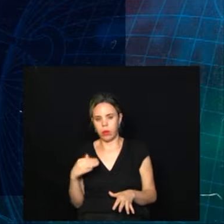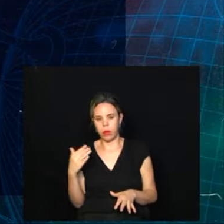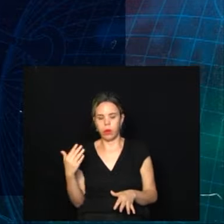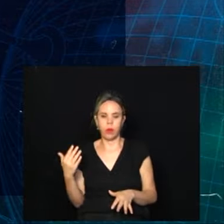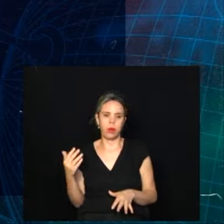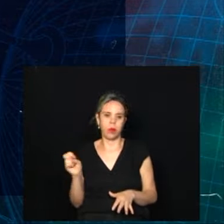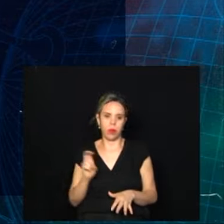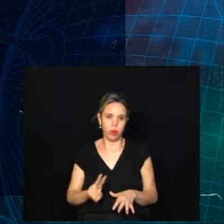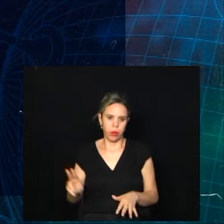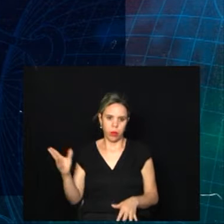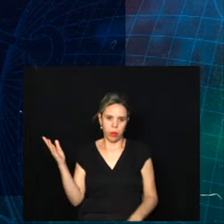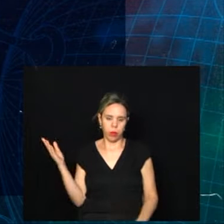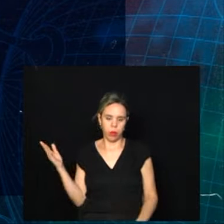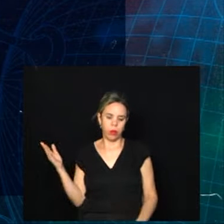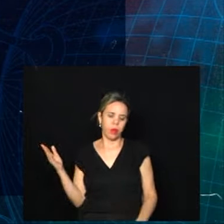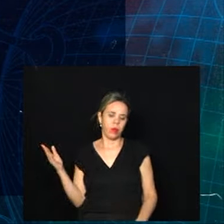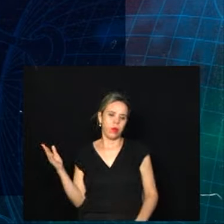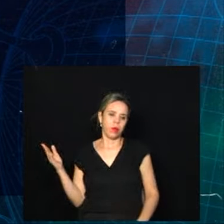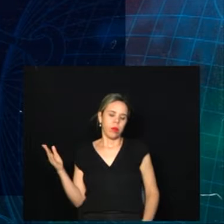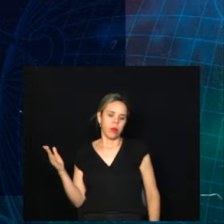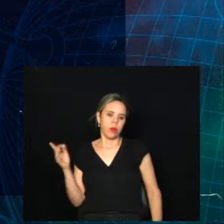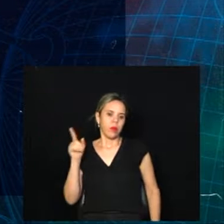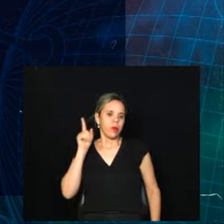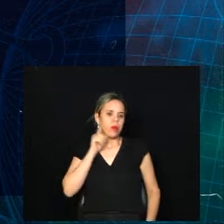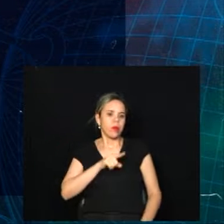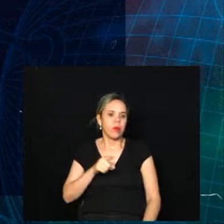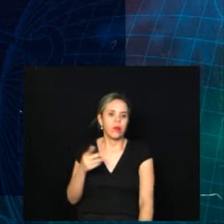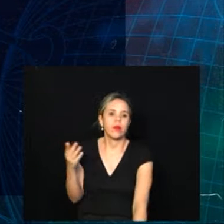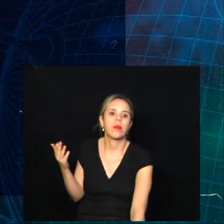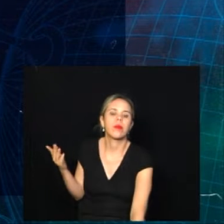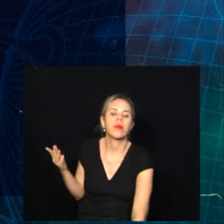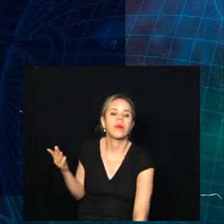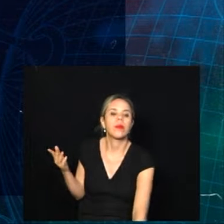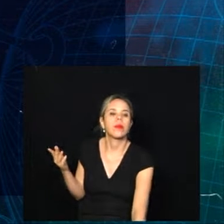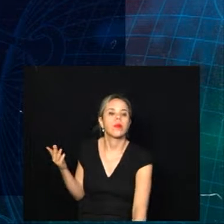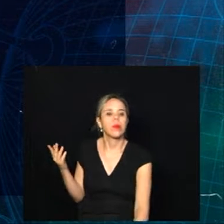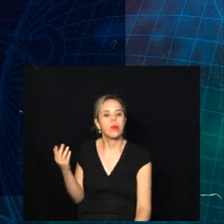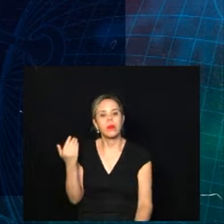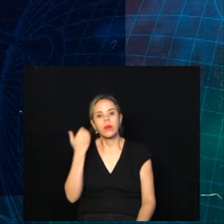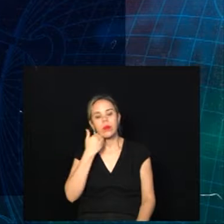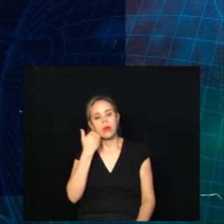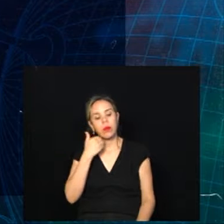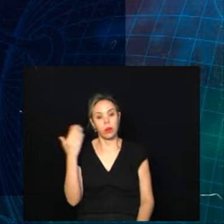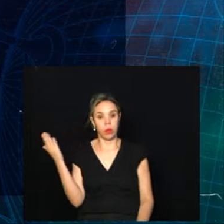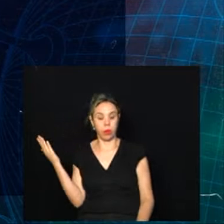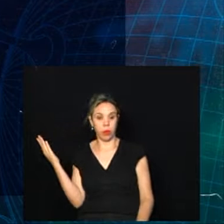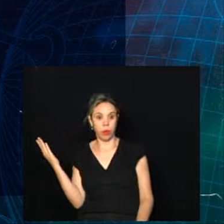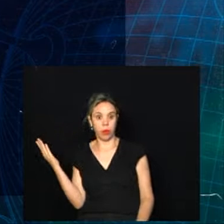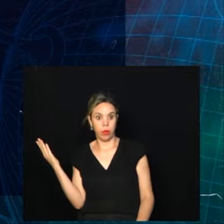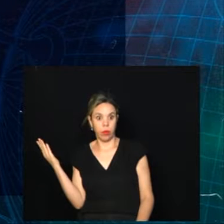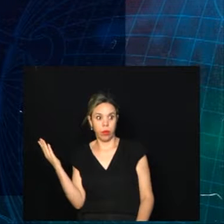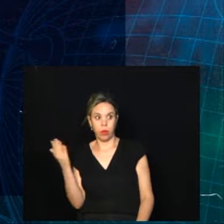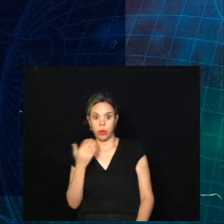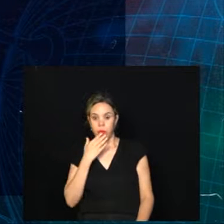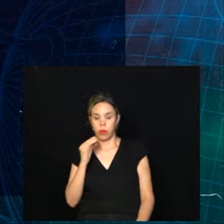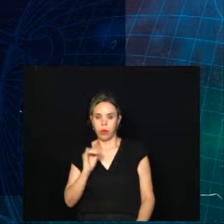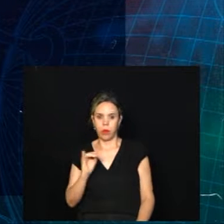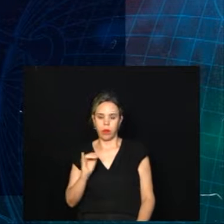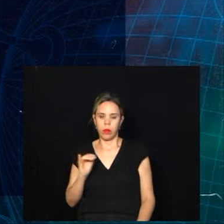mortes. Sumaré, 971, Americana, 830, Santa Bárbara do Oeste,